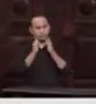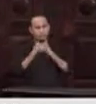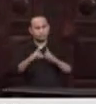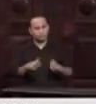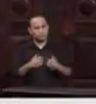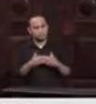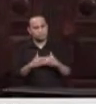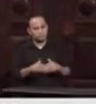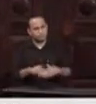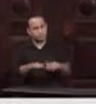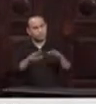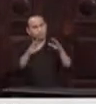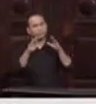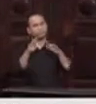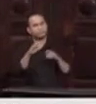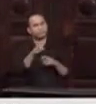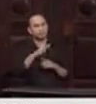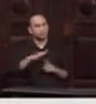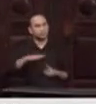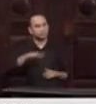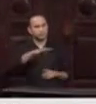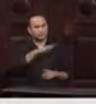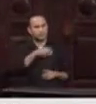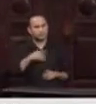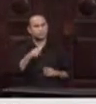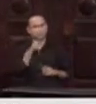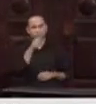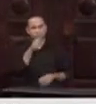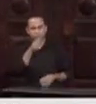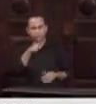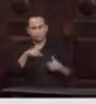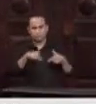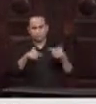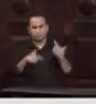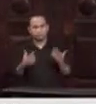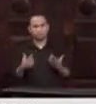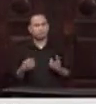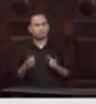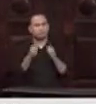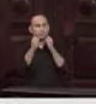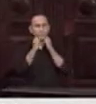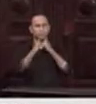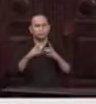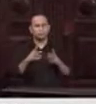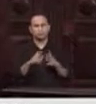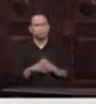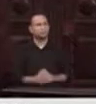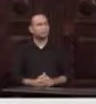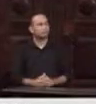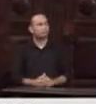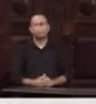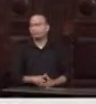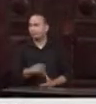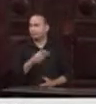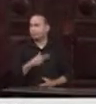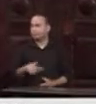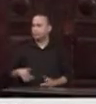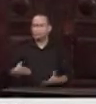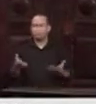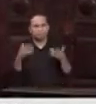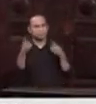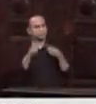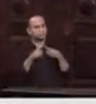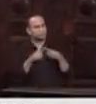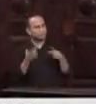seguem pelas redes sociais, imprensa, trabalhadoras e trabalhadores aqui da Alerge. Senhor presidente, eu quero, em primeiro